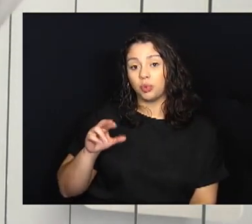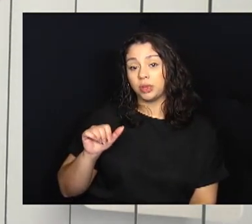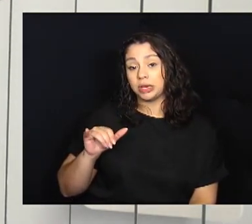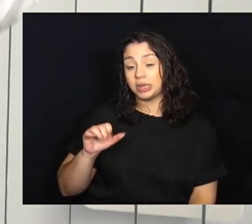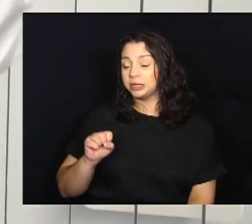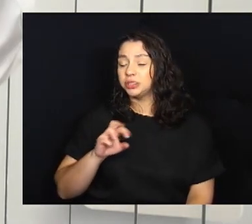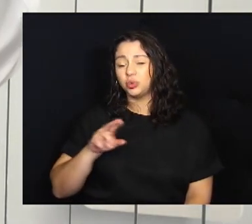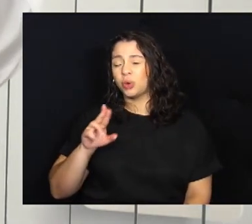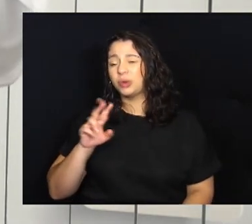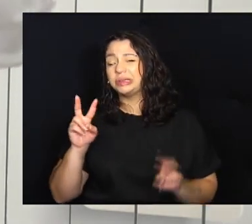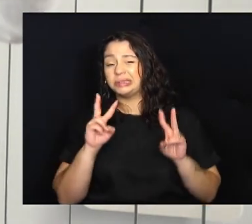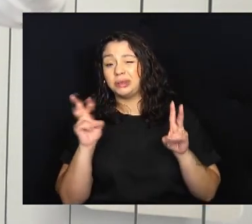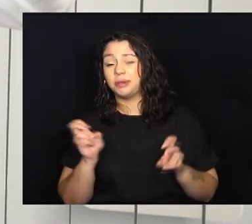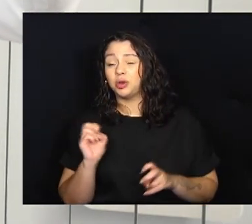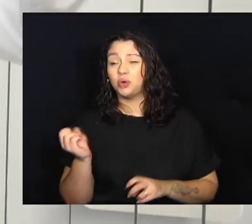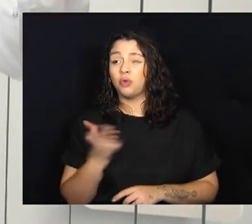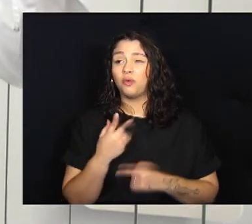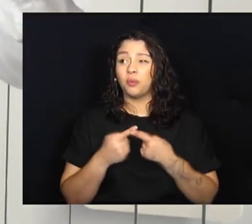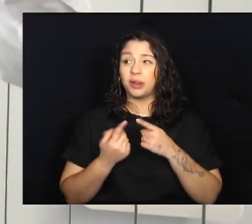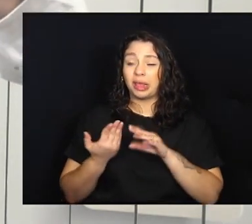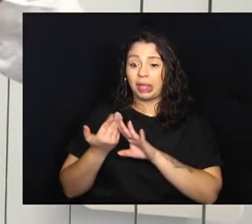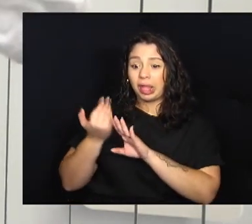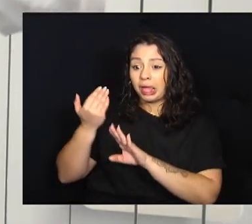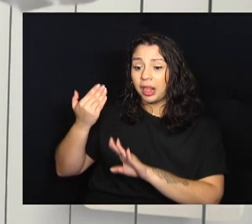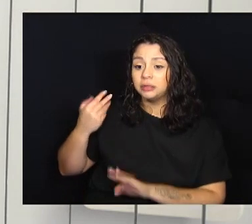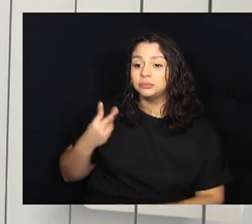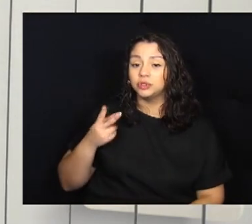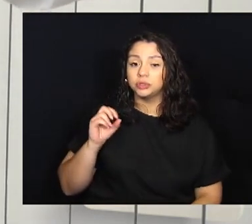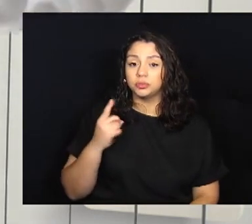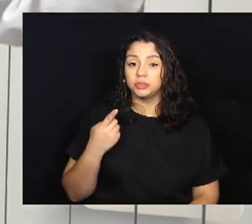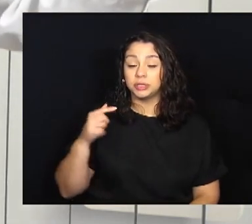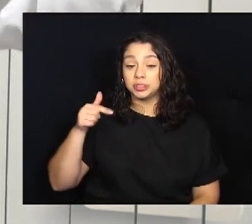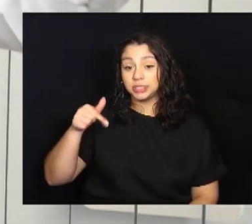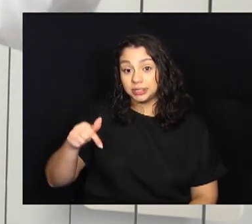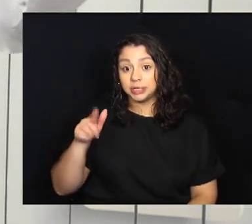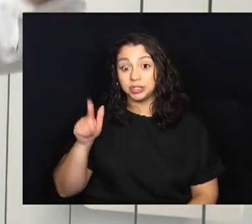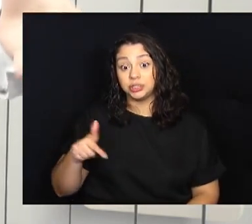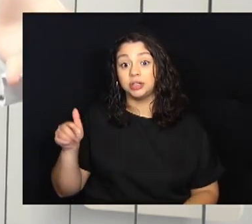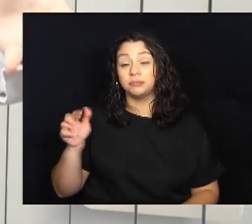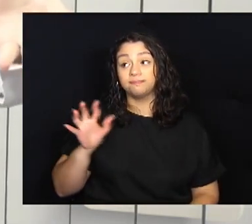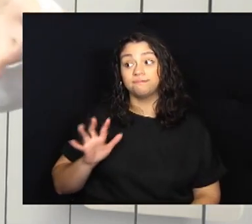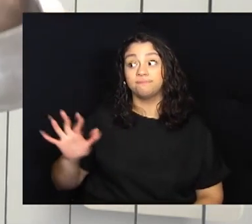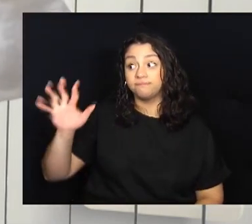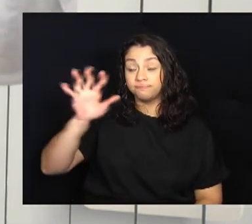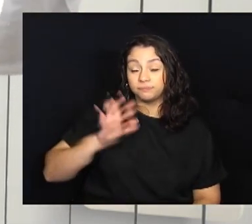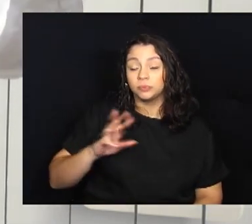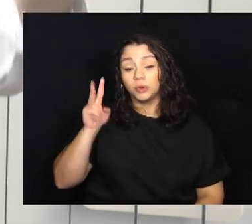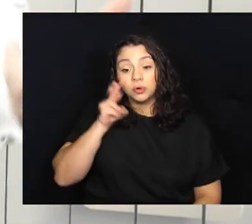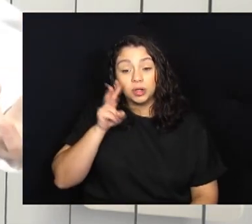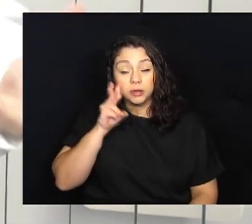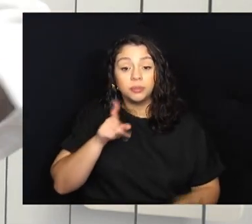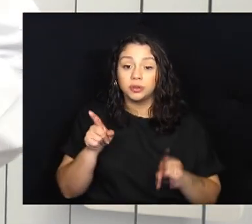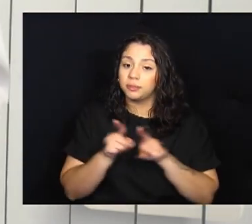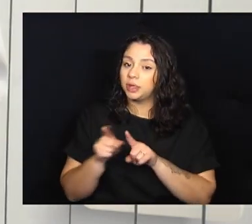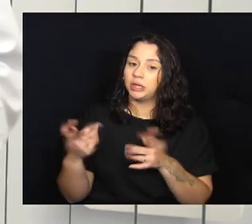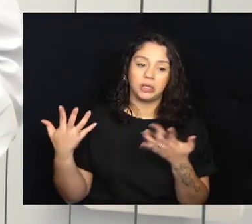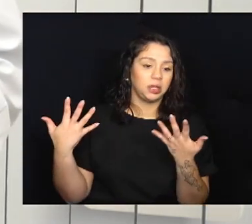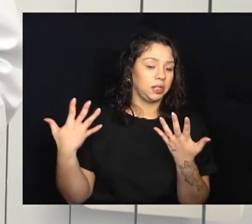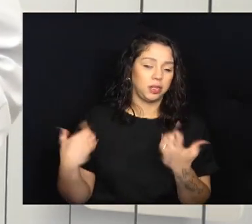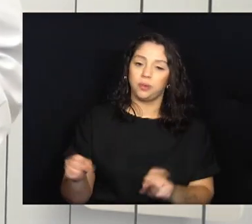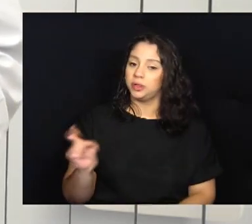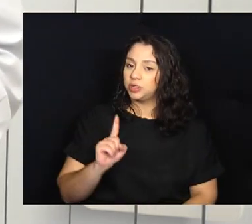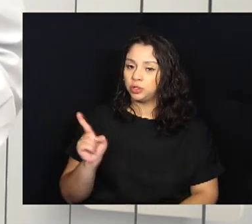porque voltando no tempo, lá em 2017, indo agora para um macro, eu lembro que você foi contrária a uma mudança na